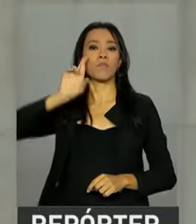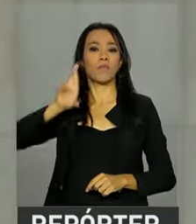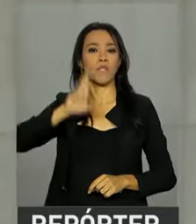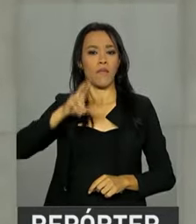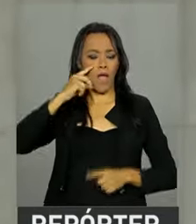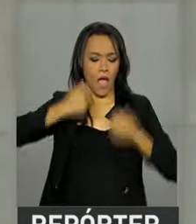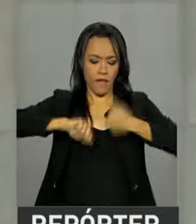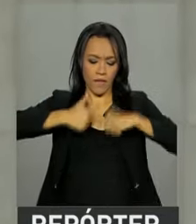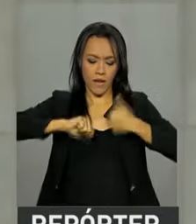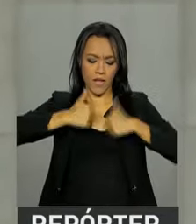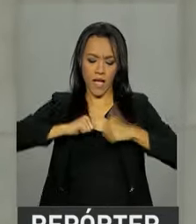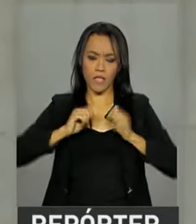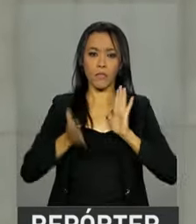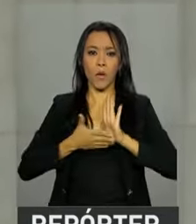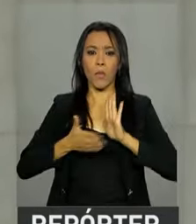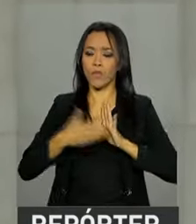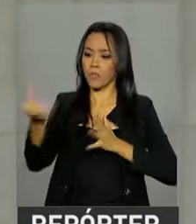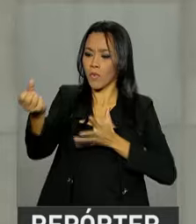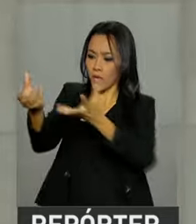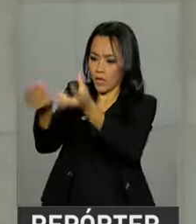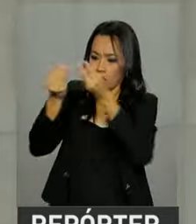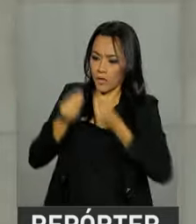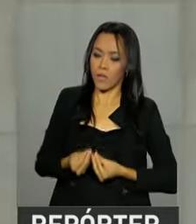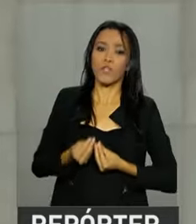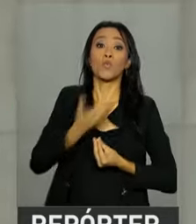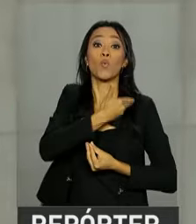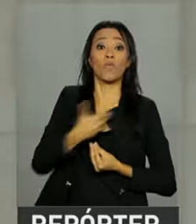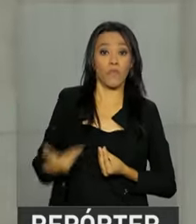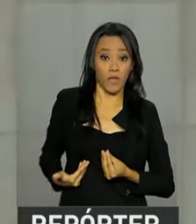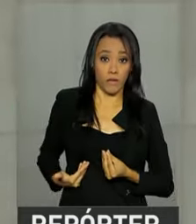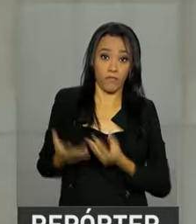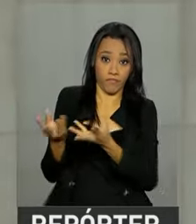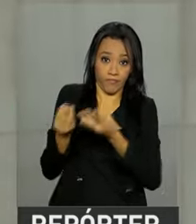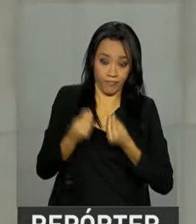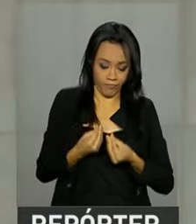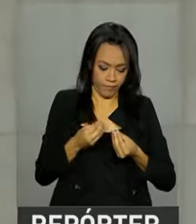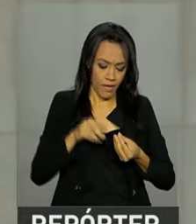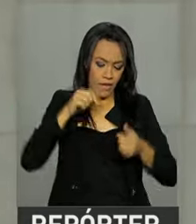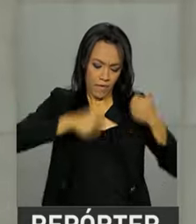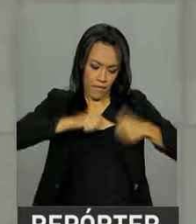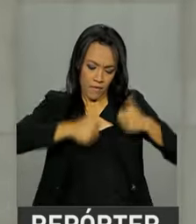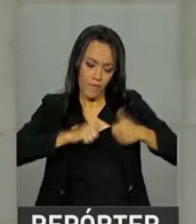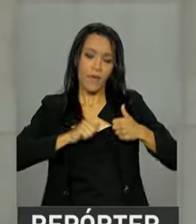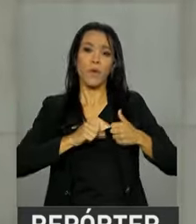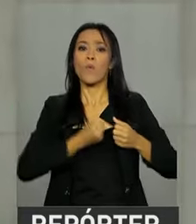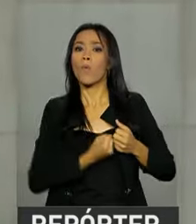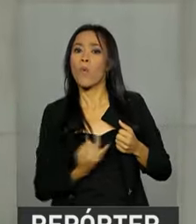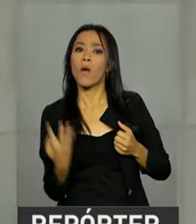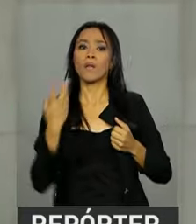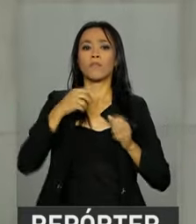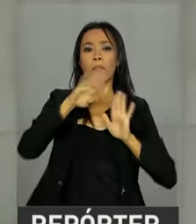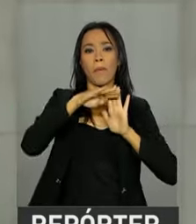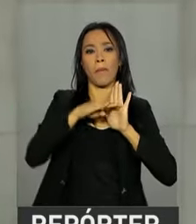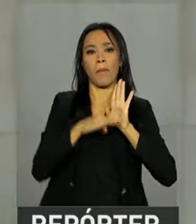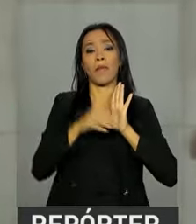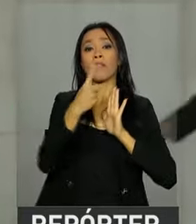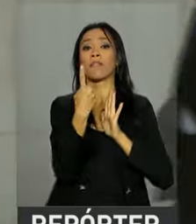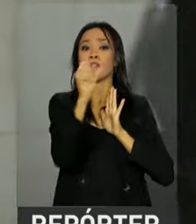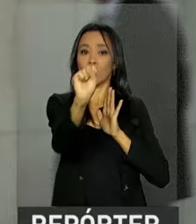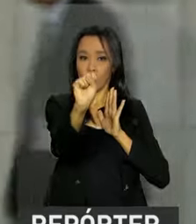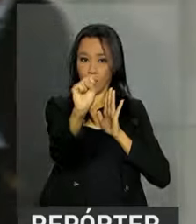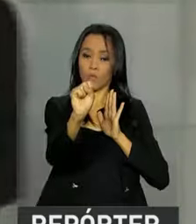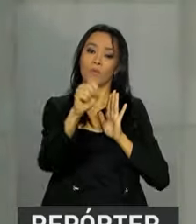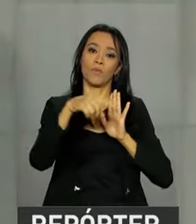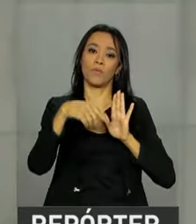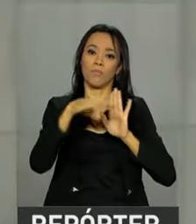enviadas pelo governo do presidente Michel Temer o parecer revoga 18 itens da da consolidação das leis